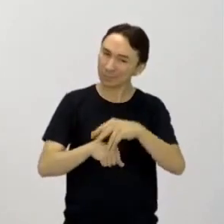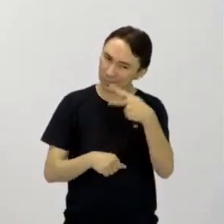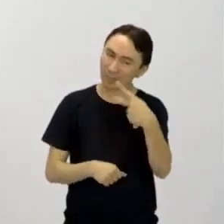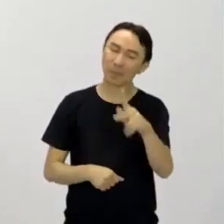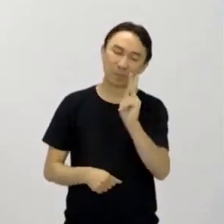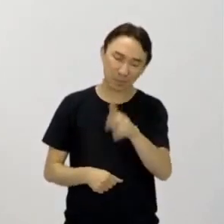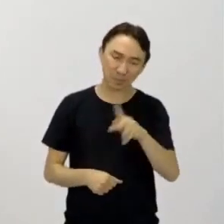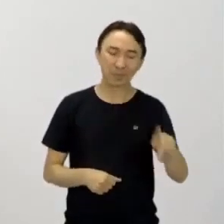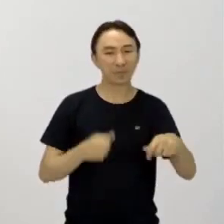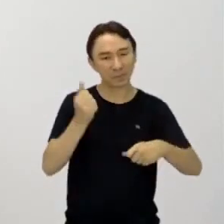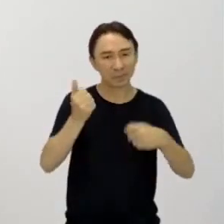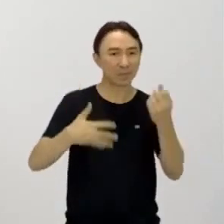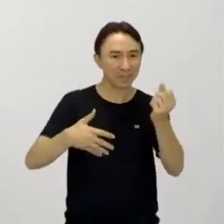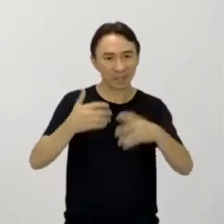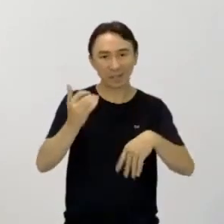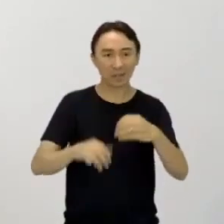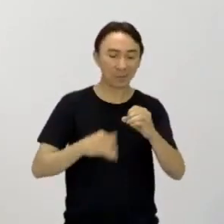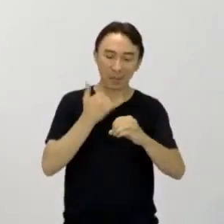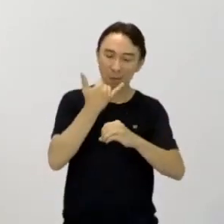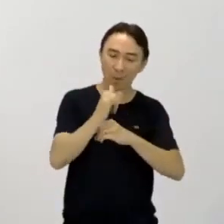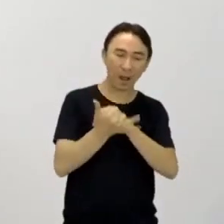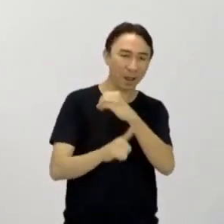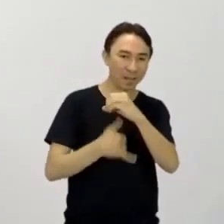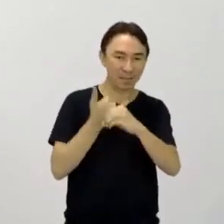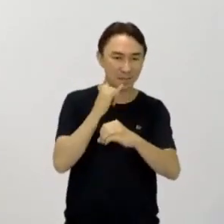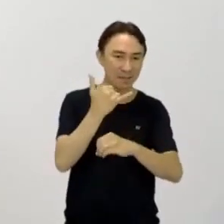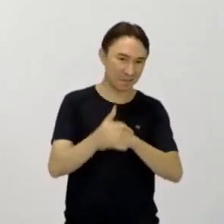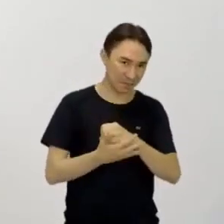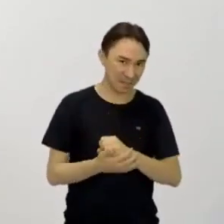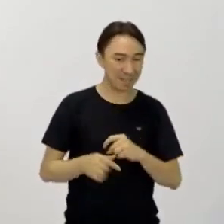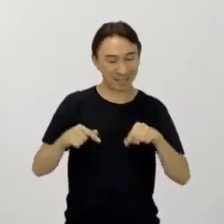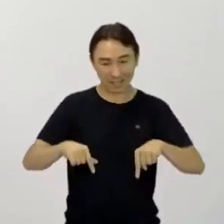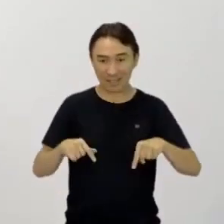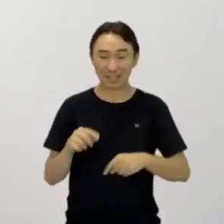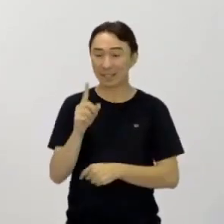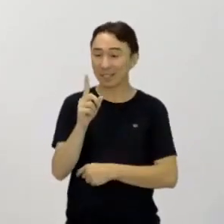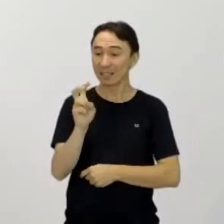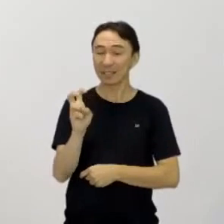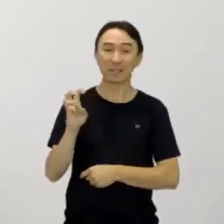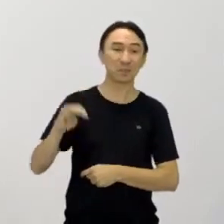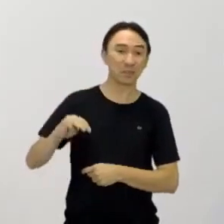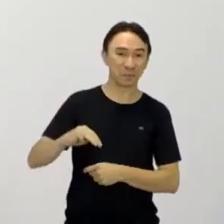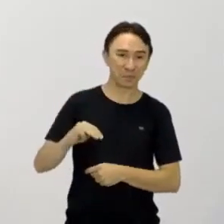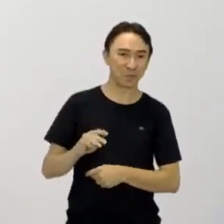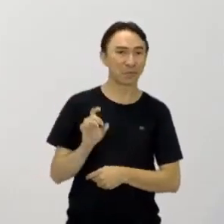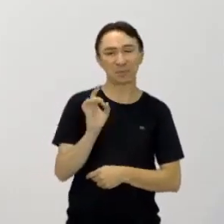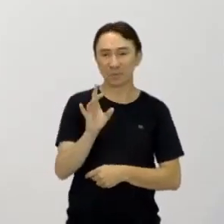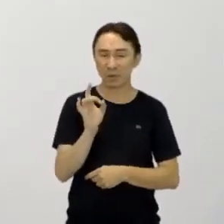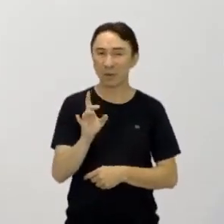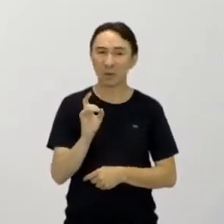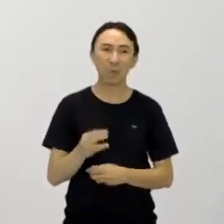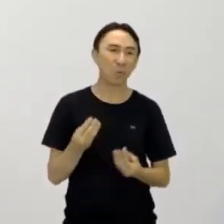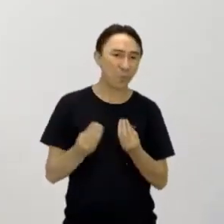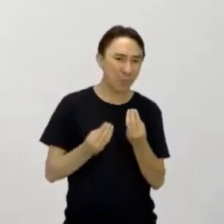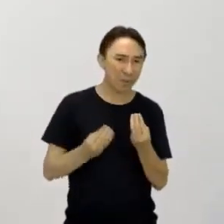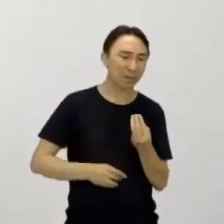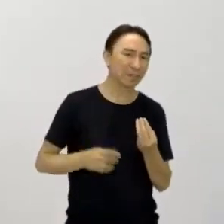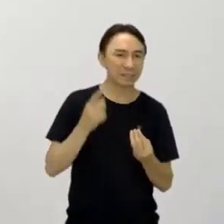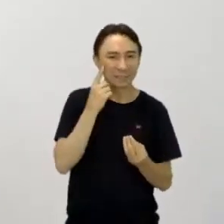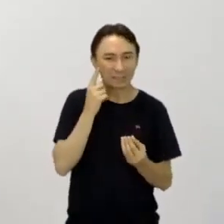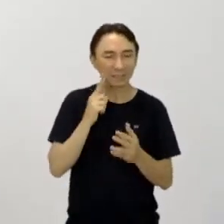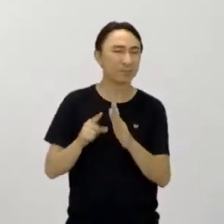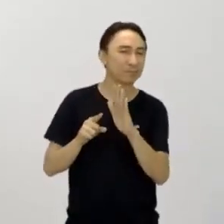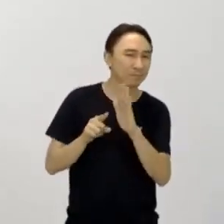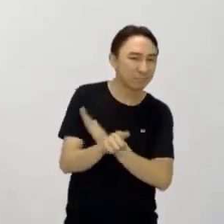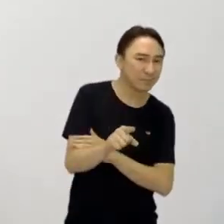essas dúvidas, para fazer os aprofundamentos. Aqui a gente só vai fazer, nesses 15 minutos iniciais, uma problematização, vai jogar uma coisinha ali para